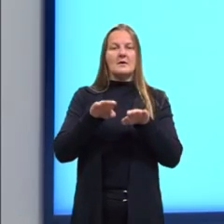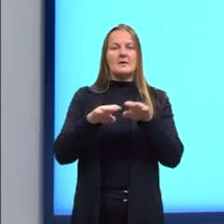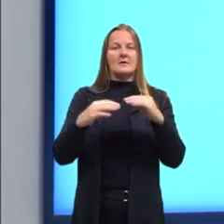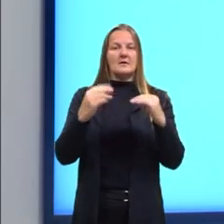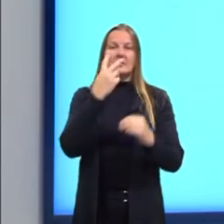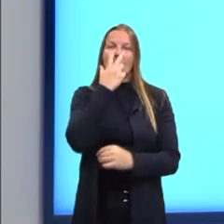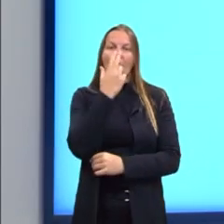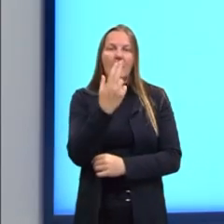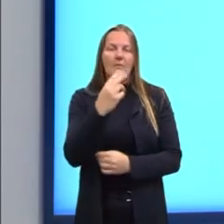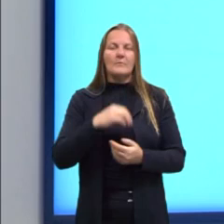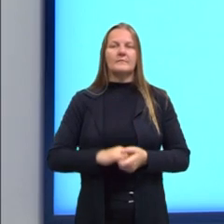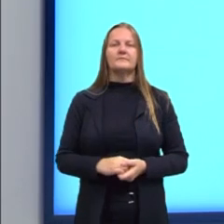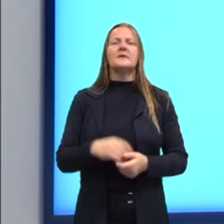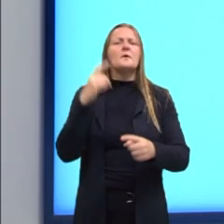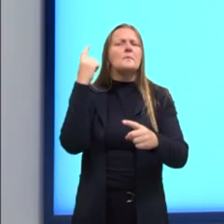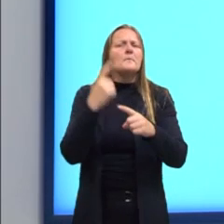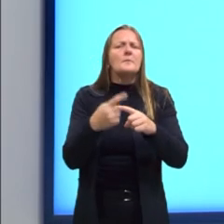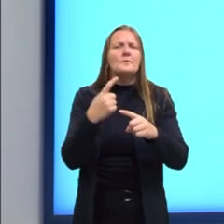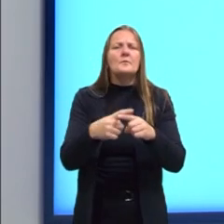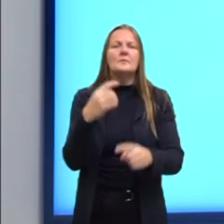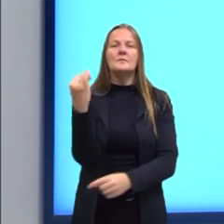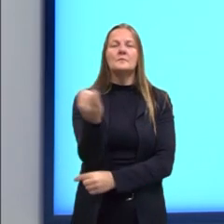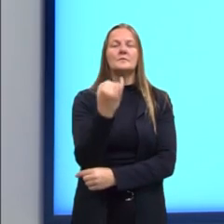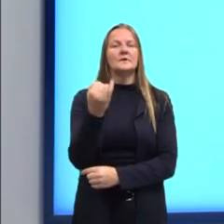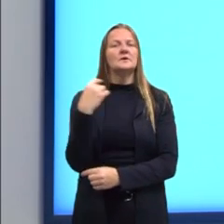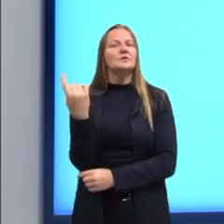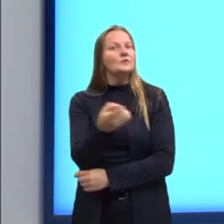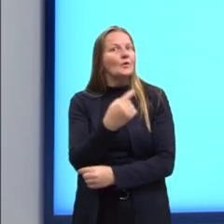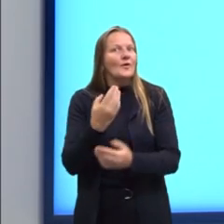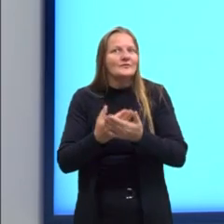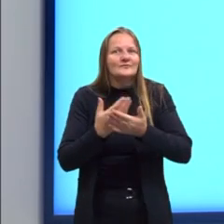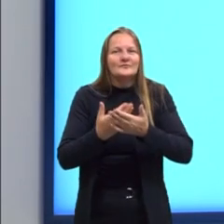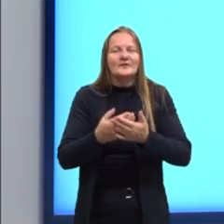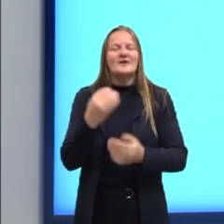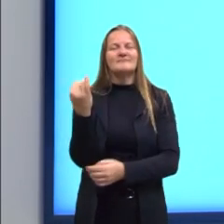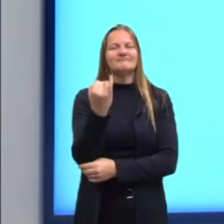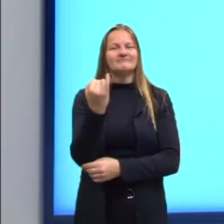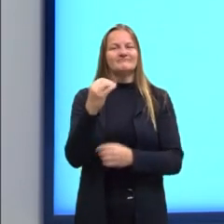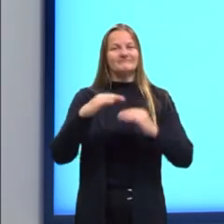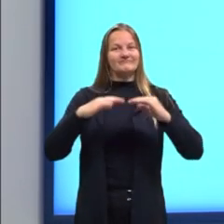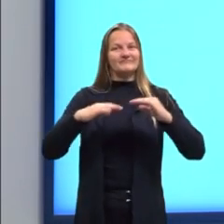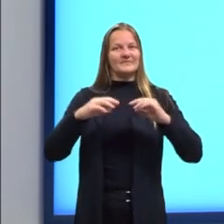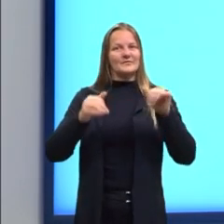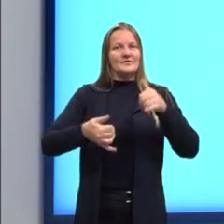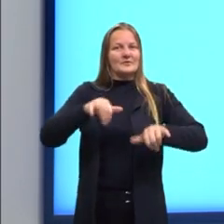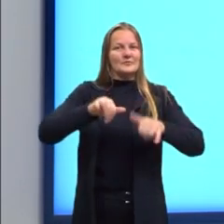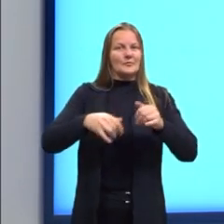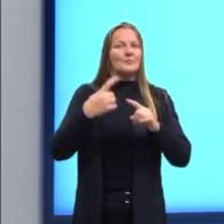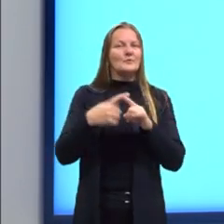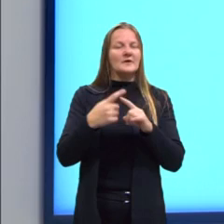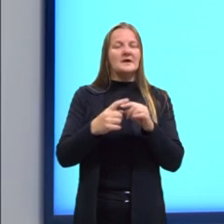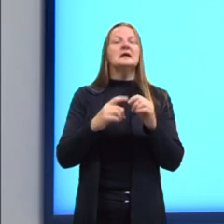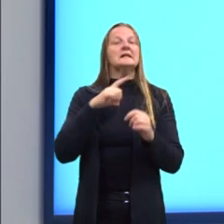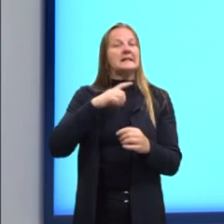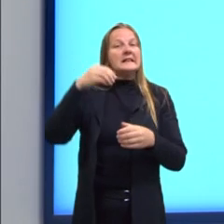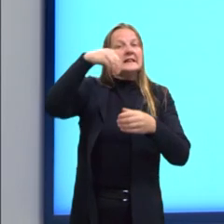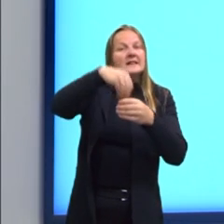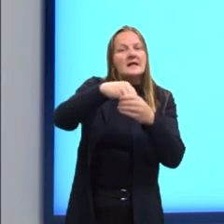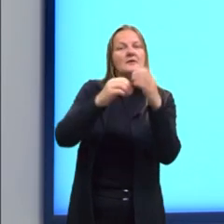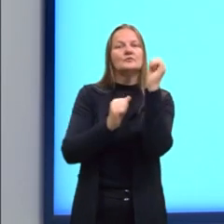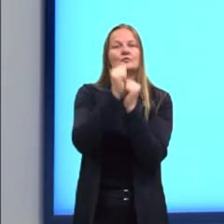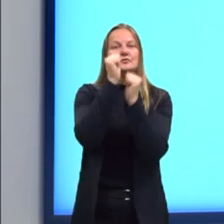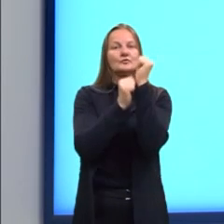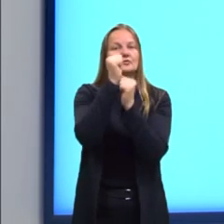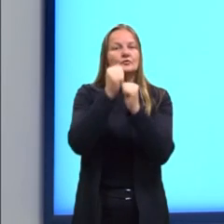bom então por que que é importante a gente estudar e entender o equilíbrio químico Porque nas indústrias né O